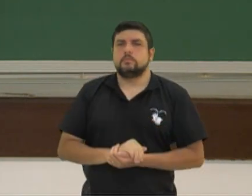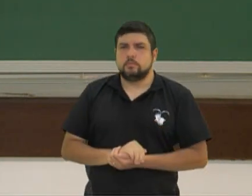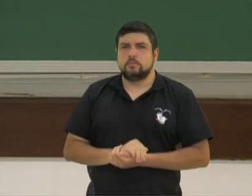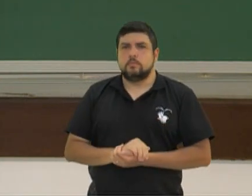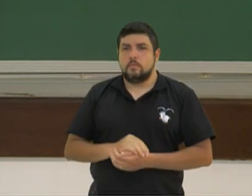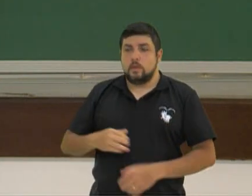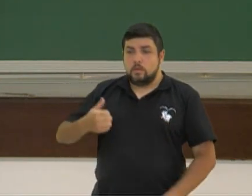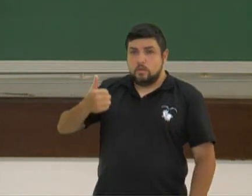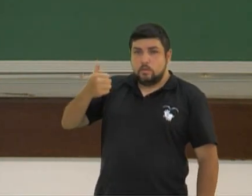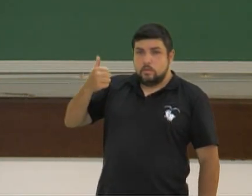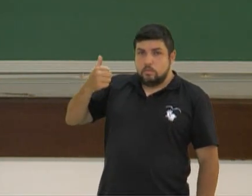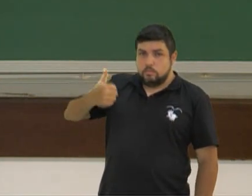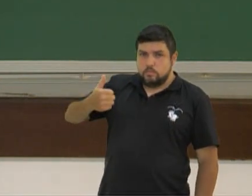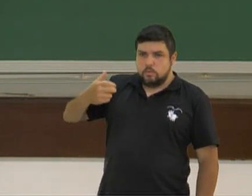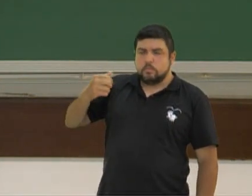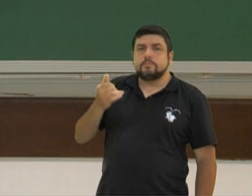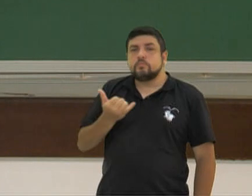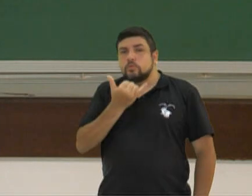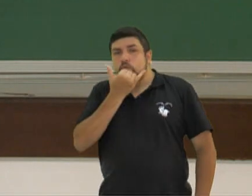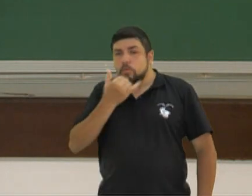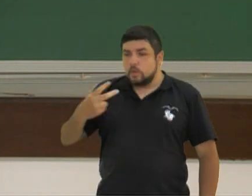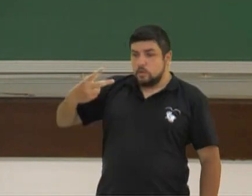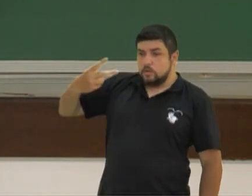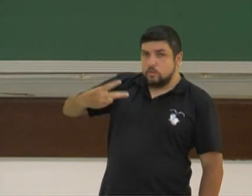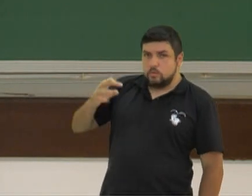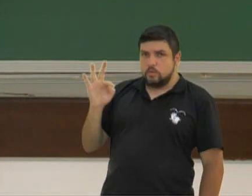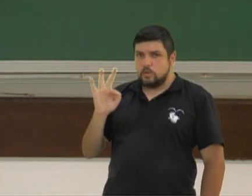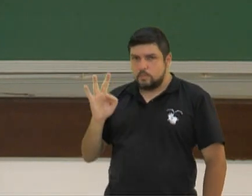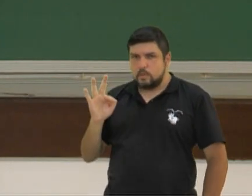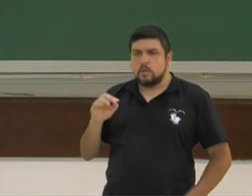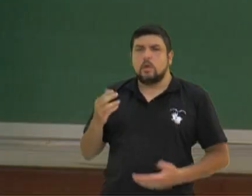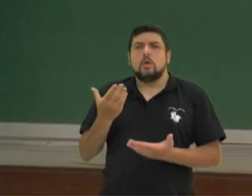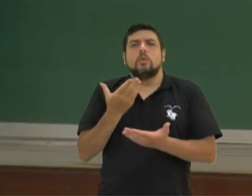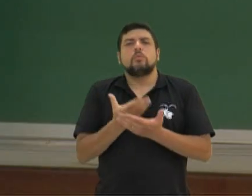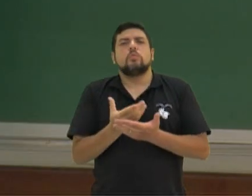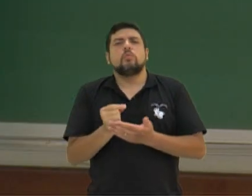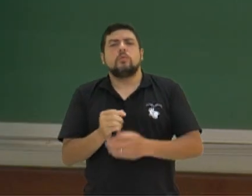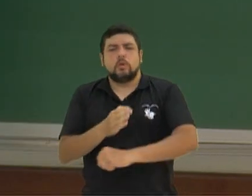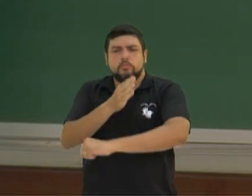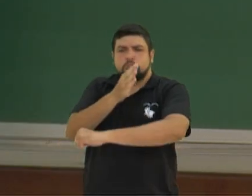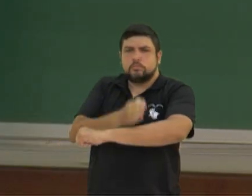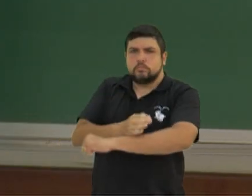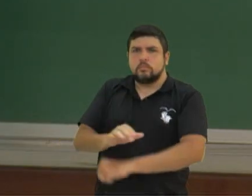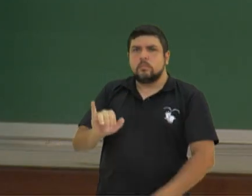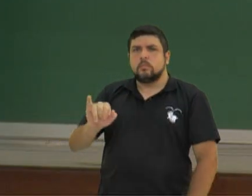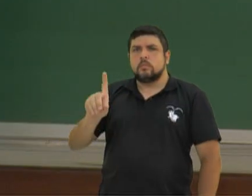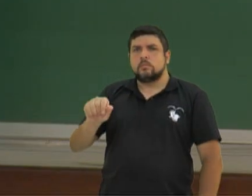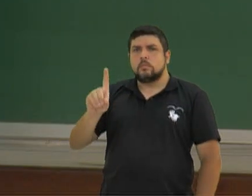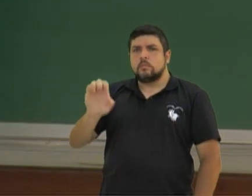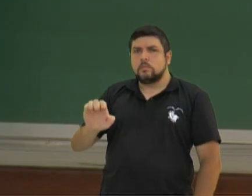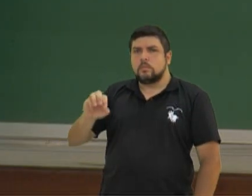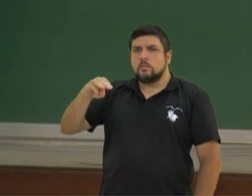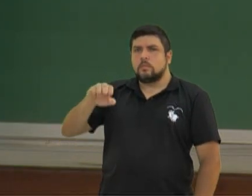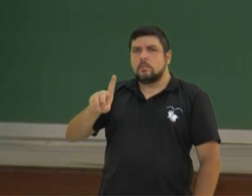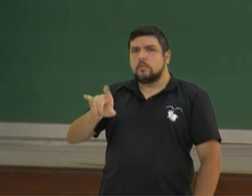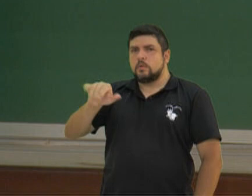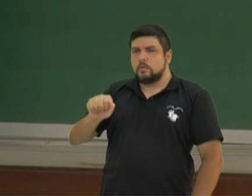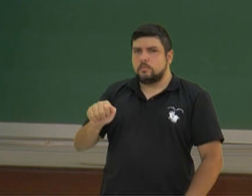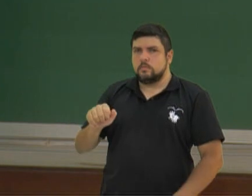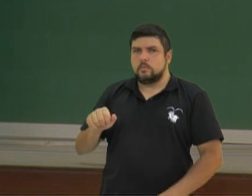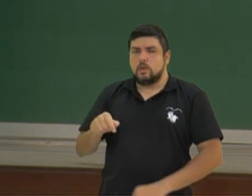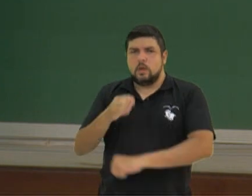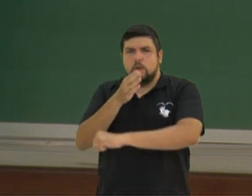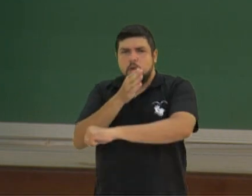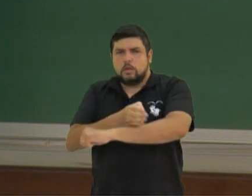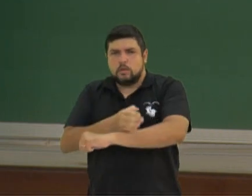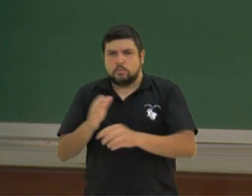trimestre inteiro, a gente estudou a Idade Média. A Idade Média é uma era histórica que vai ter uma longa duração,